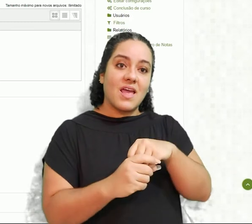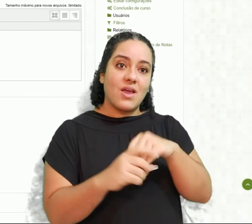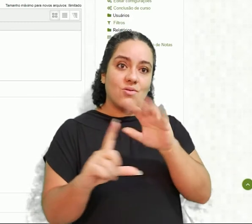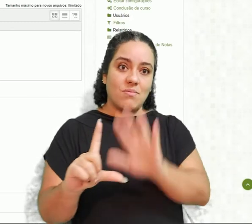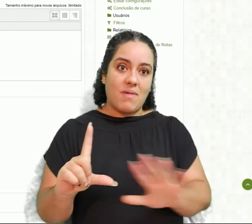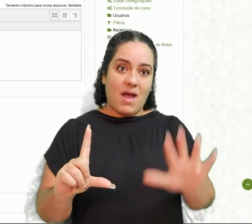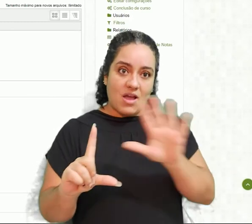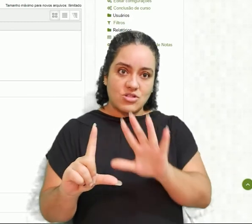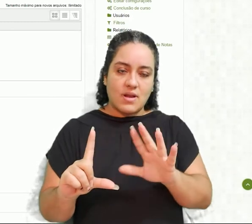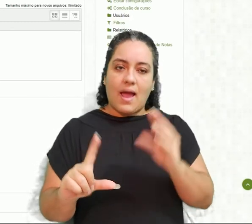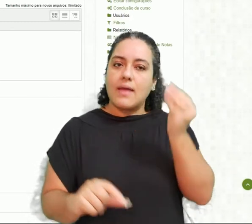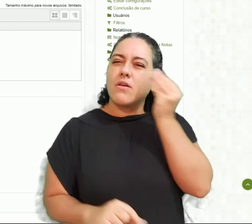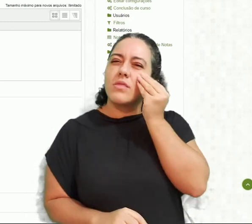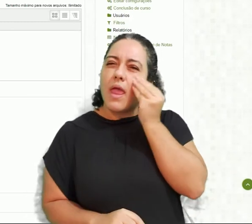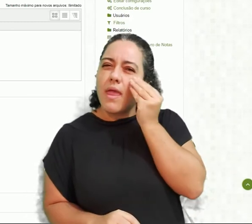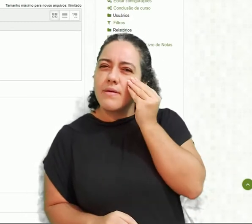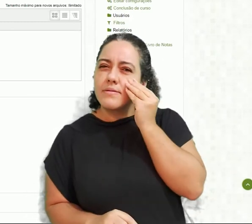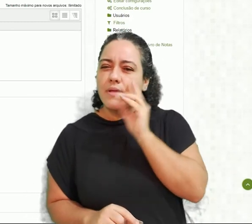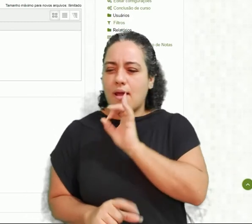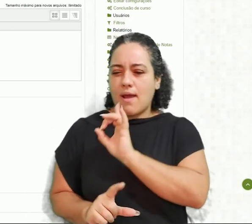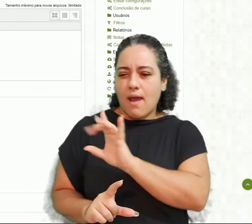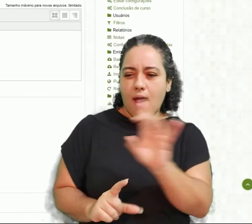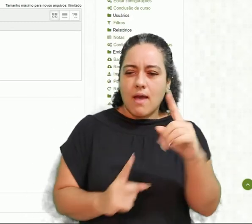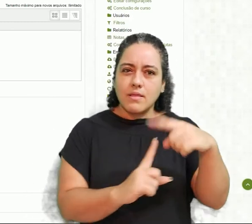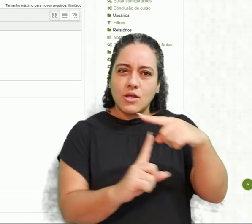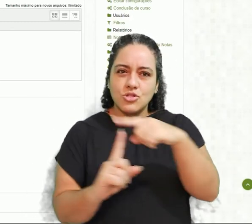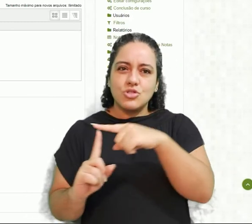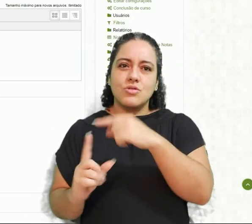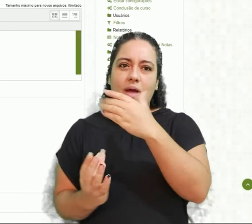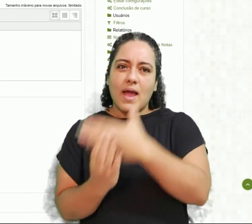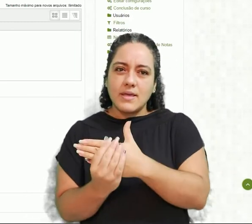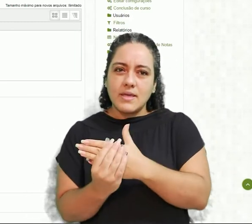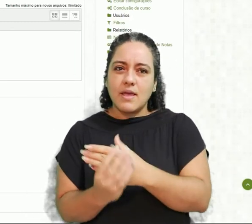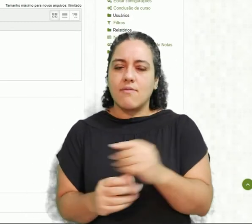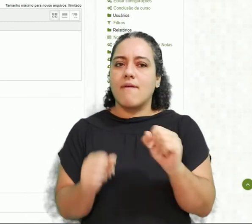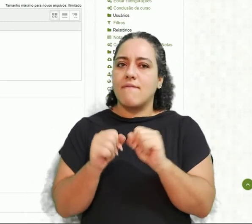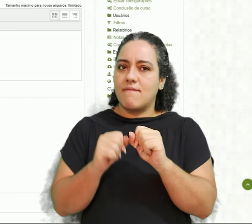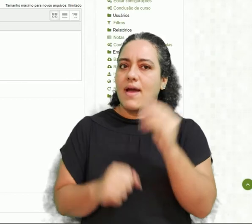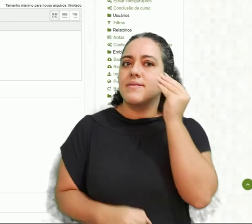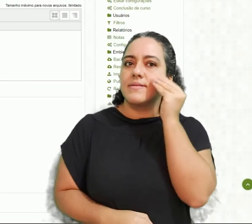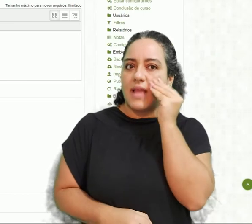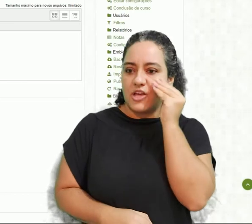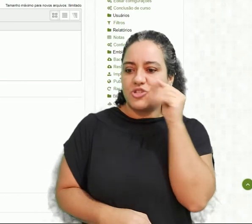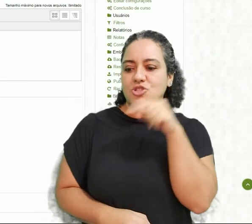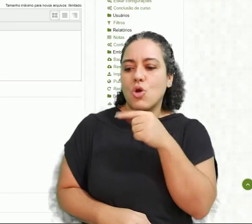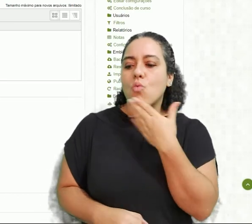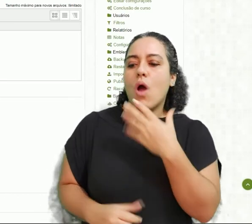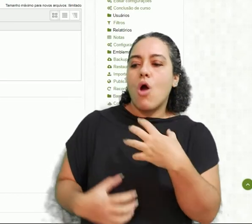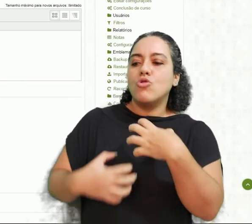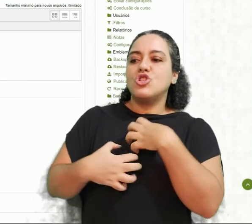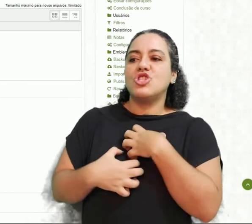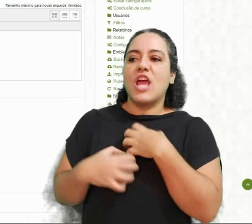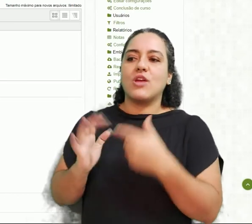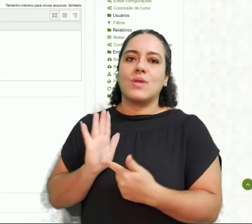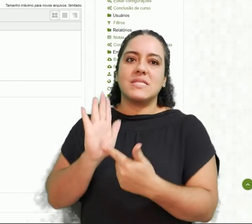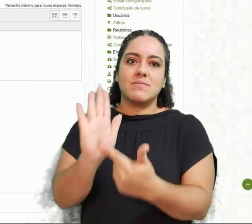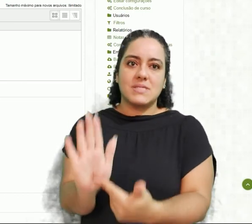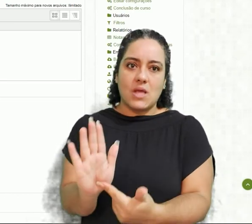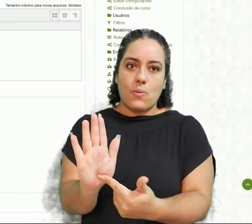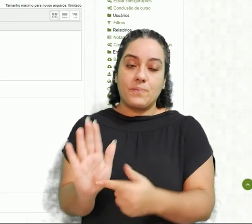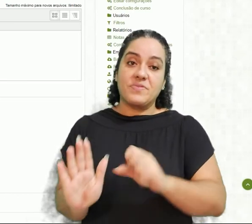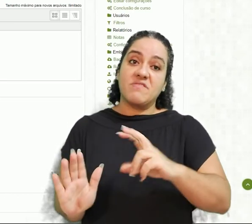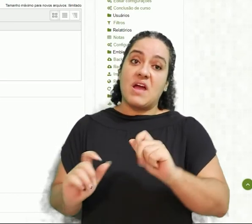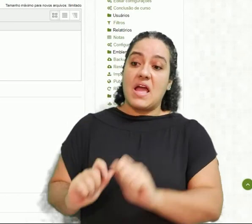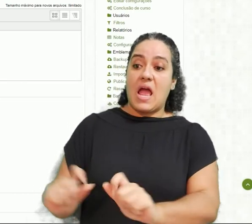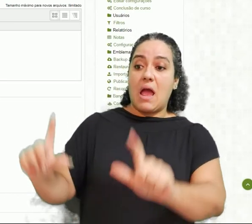dentro da página sugiro que você teste para cada tipo de arquivo que você quer disponibilizar esse esses modos de exibição